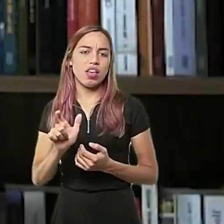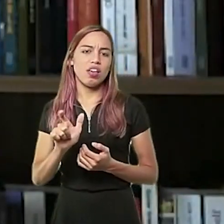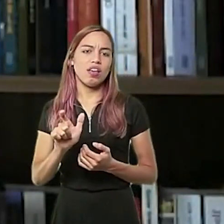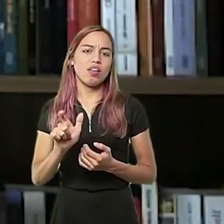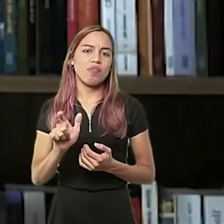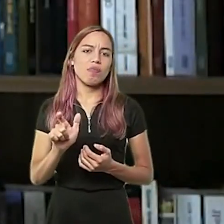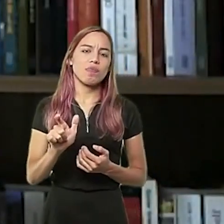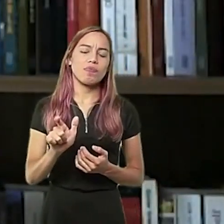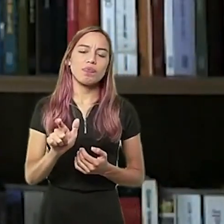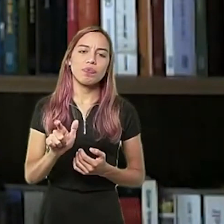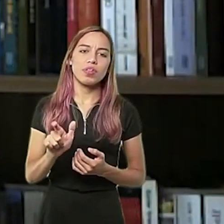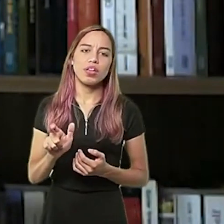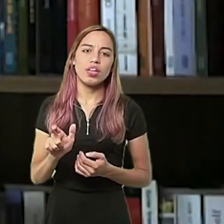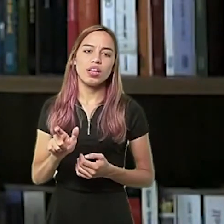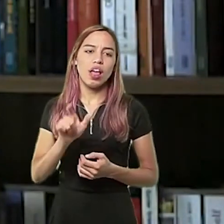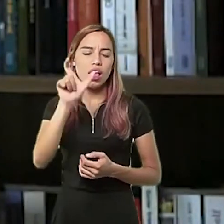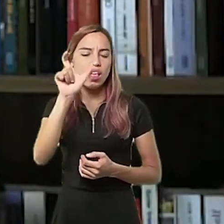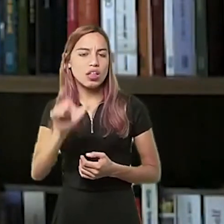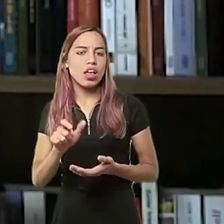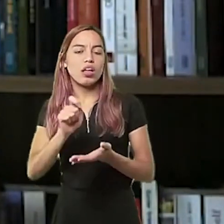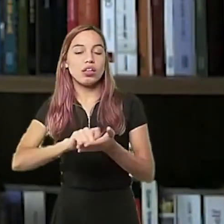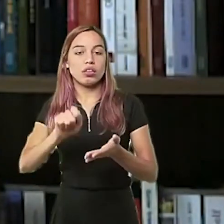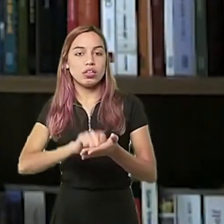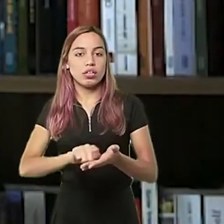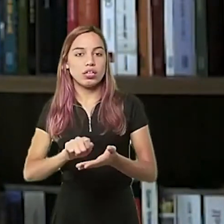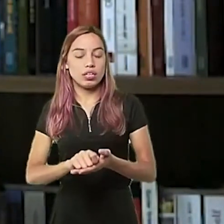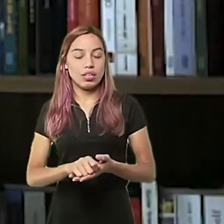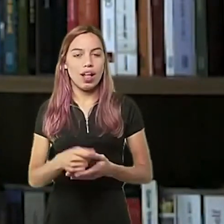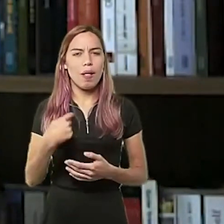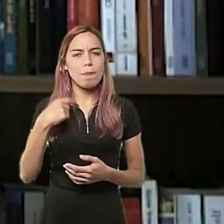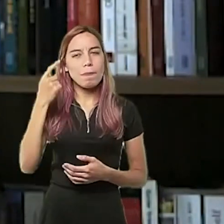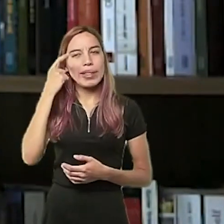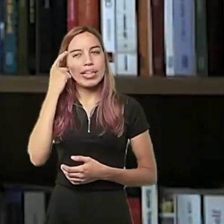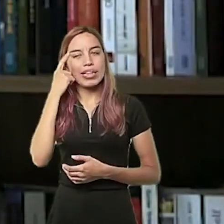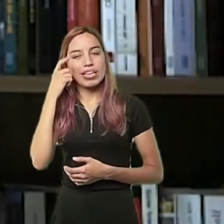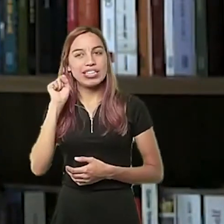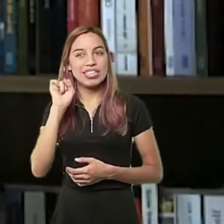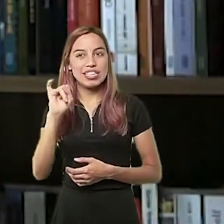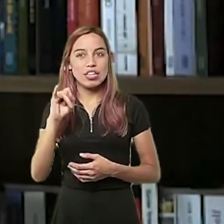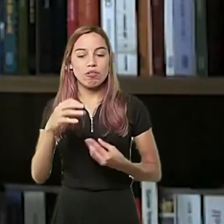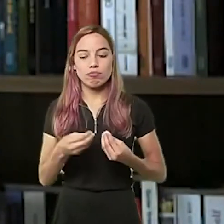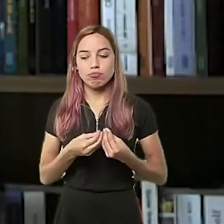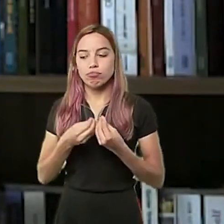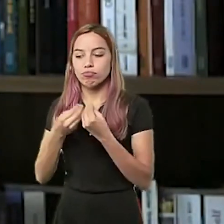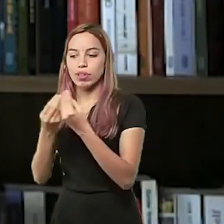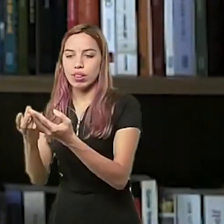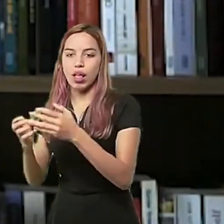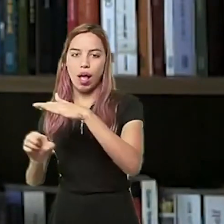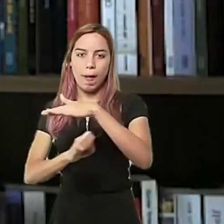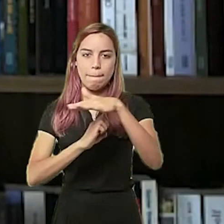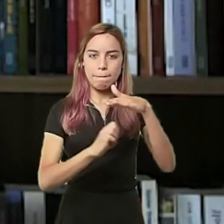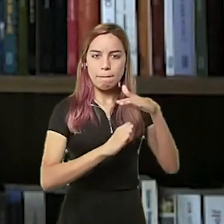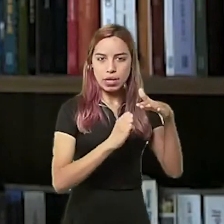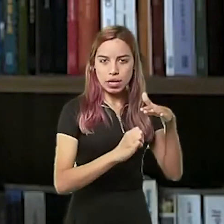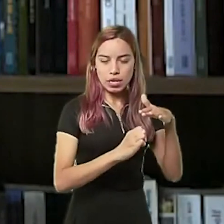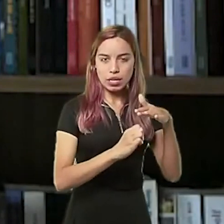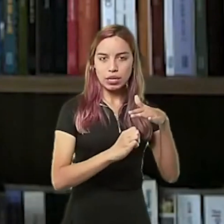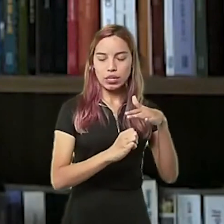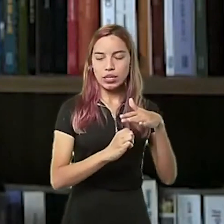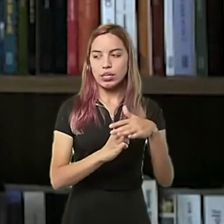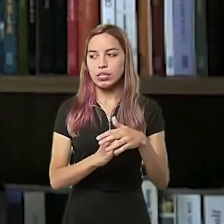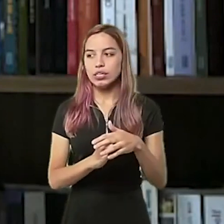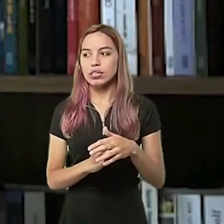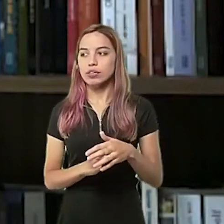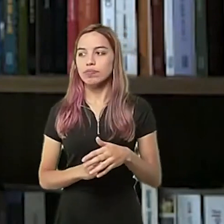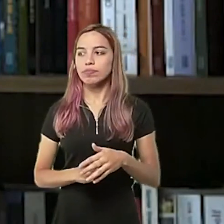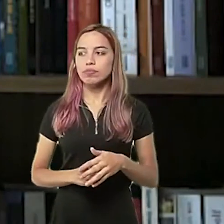para as editoras, né, que fazem o livro circular no Brasil, essa história pararia na gaveta. Eu não